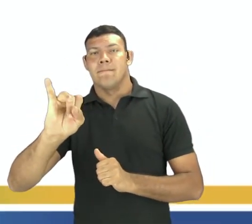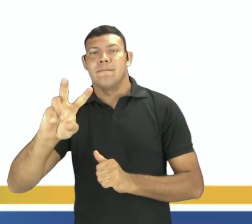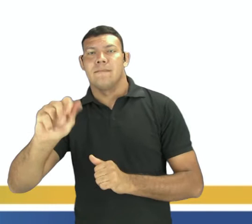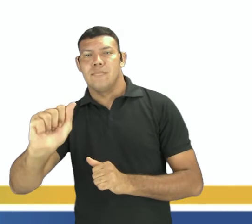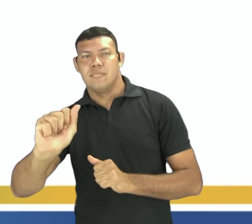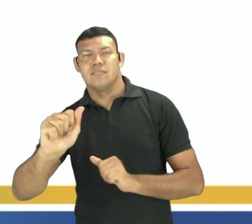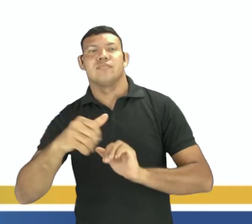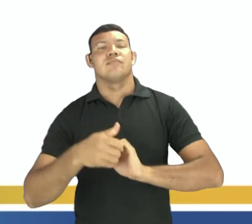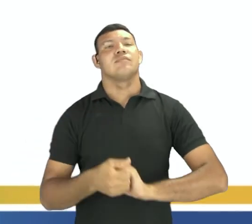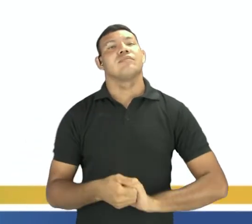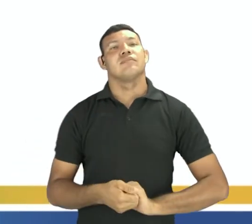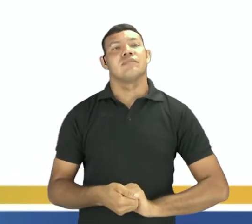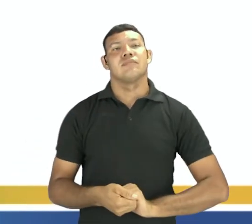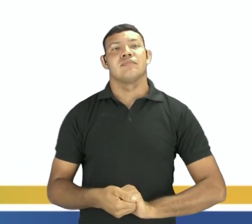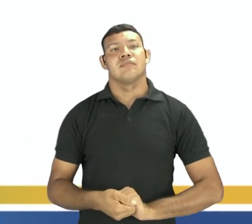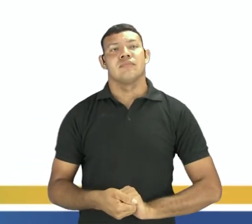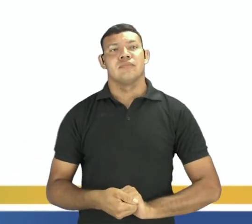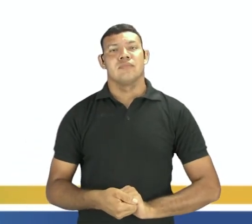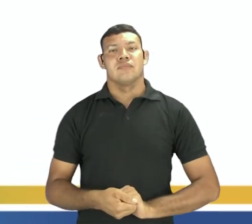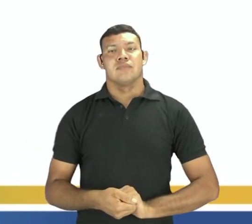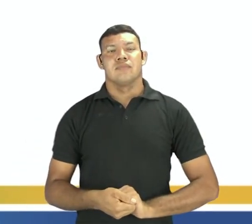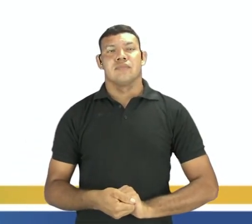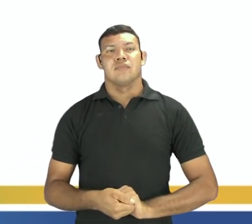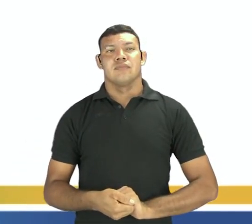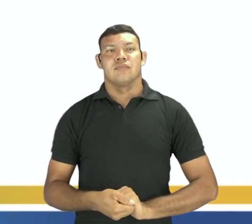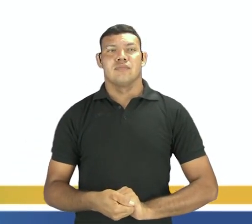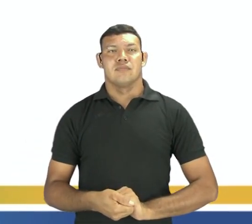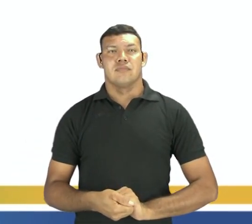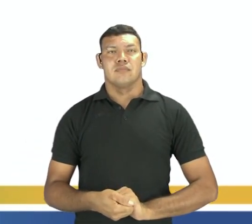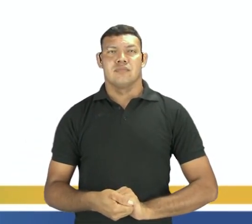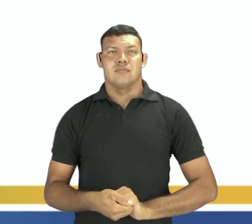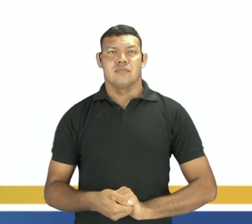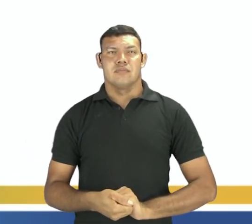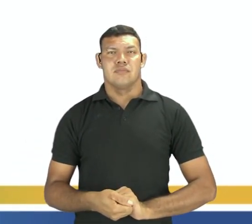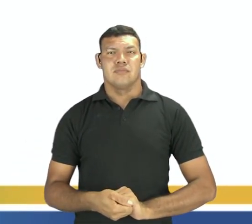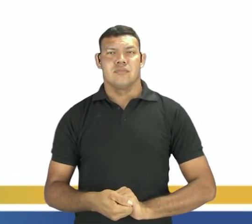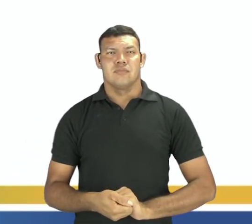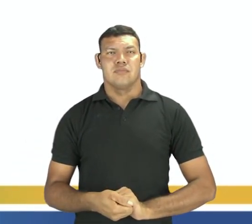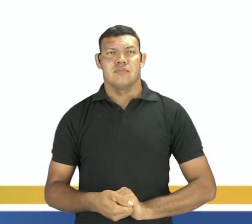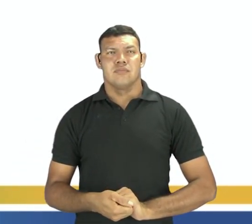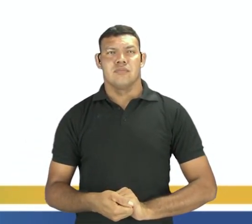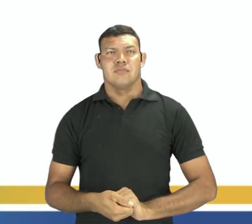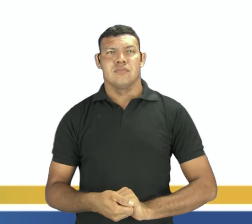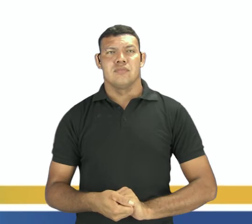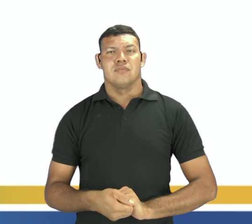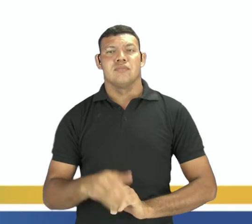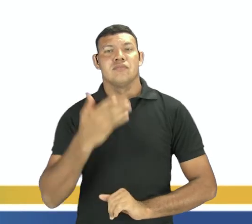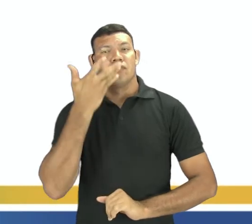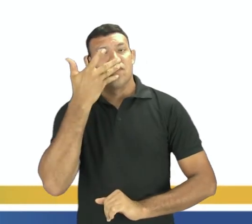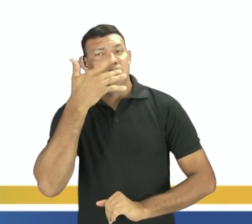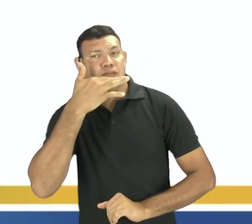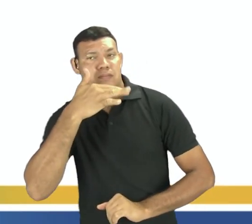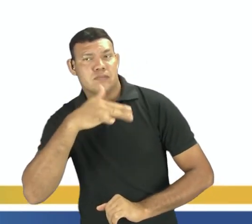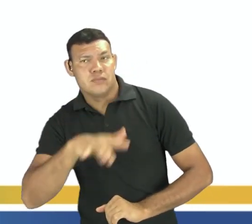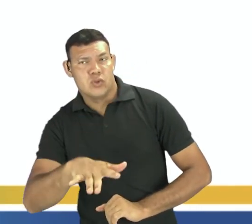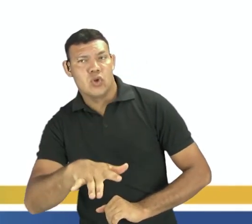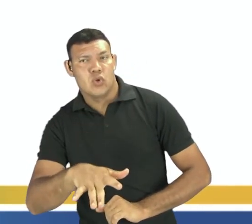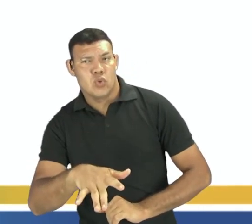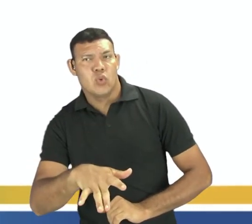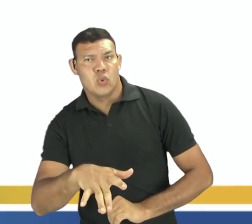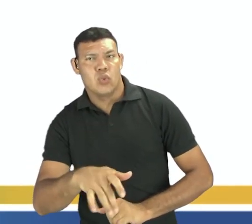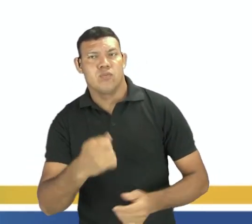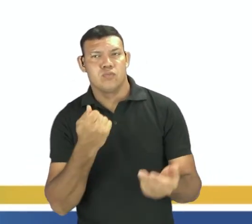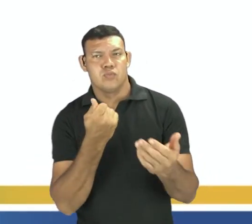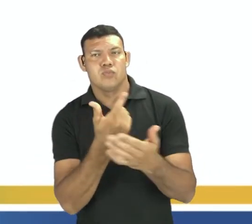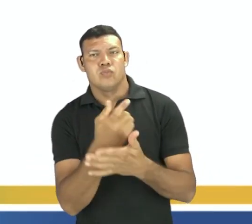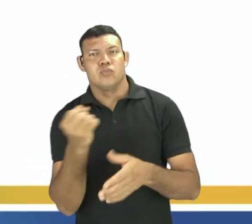A, we have the kid buys a new console. A criança compra um novo console, um